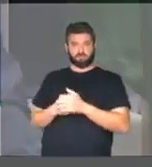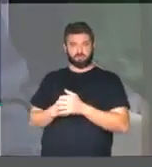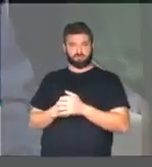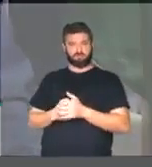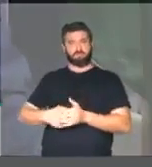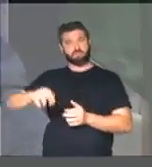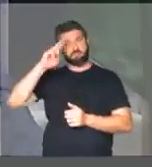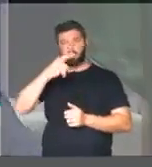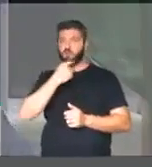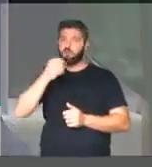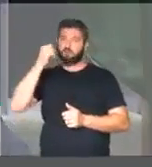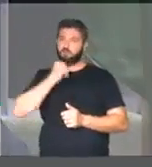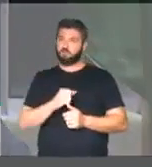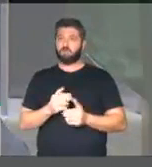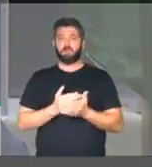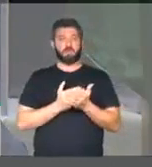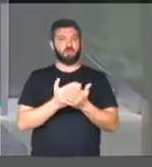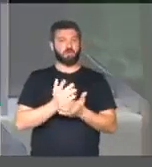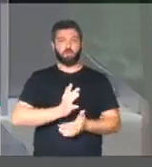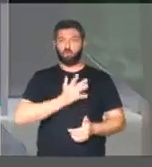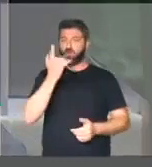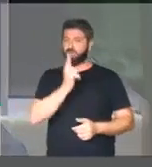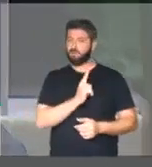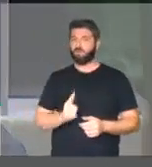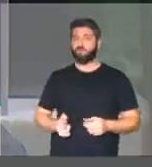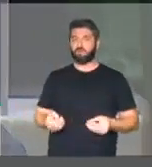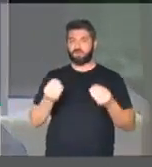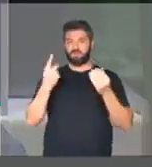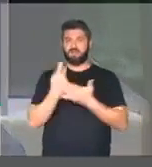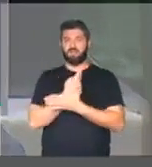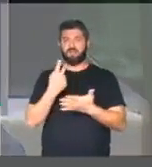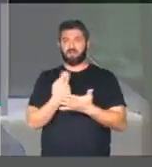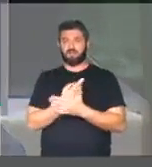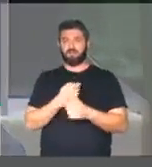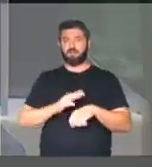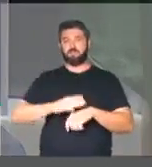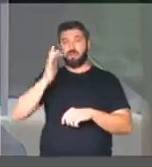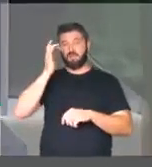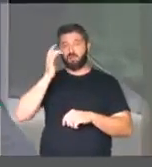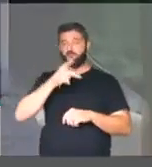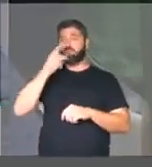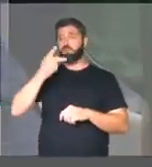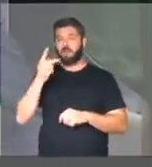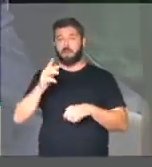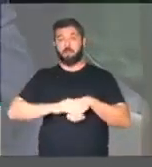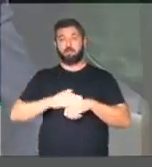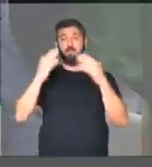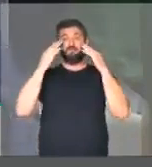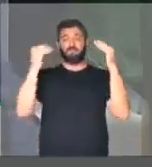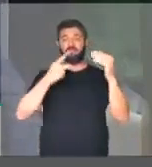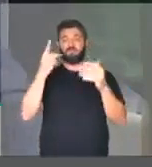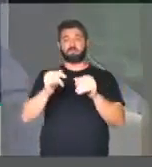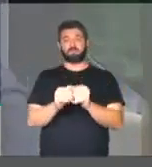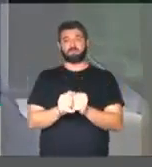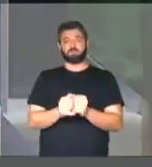senhores, começa muito mal este governo. Quanto mais fala, mais fica conhecido. Quanto